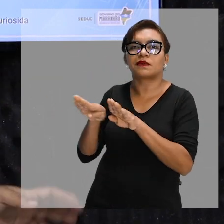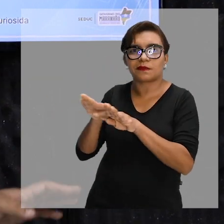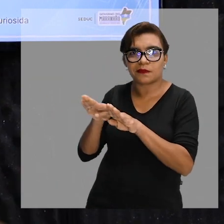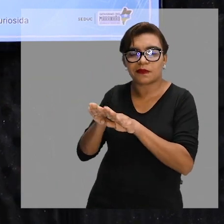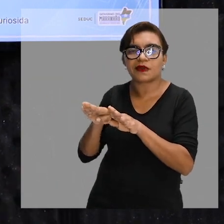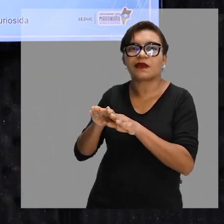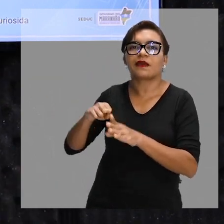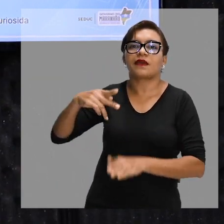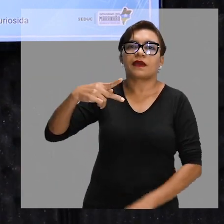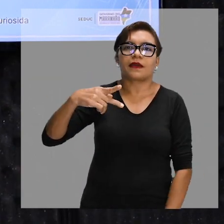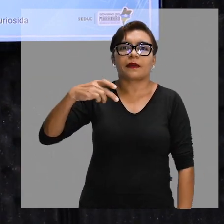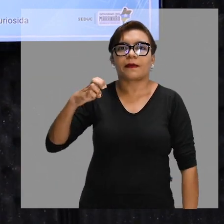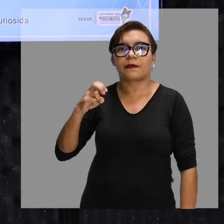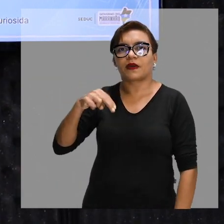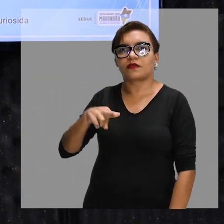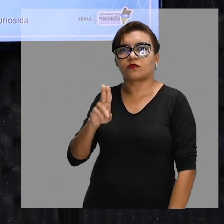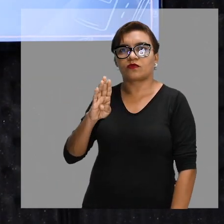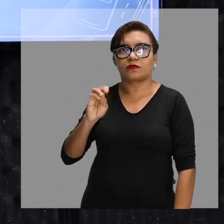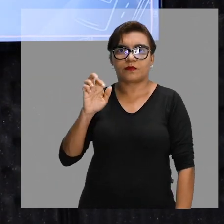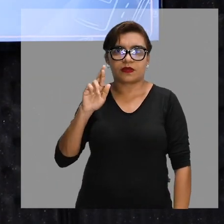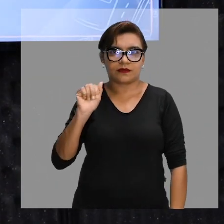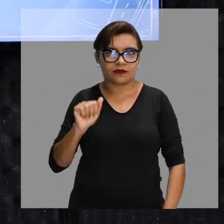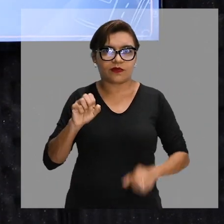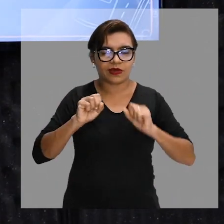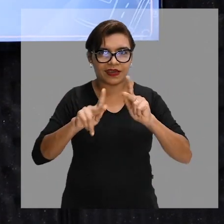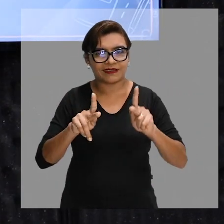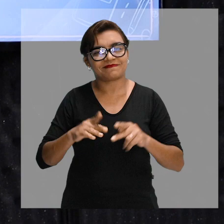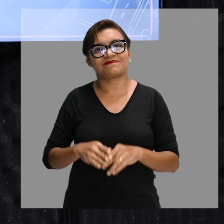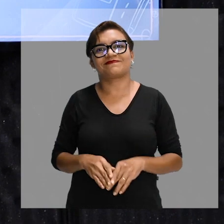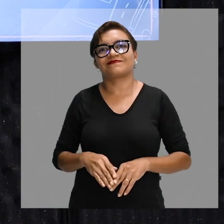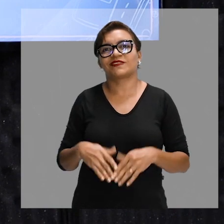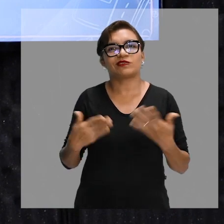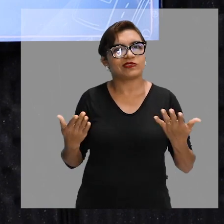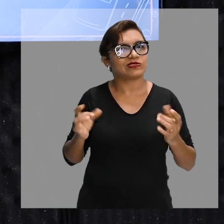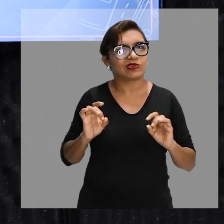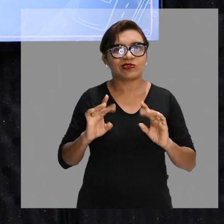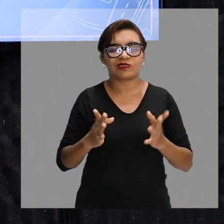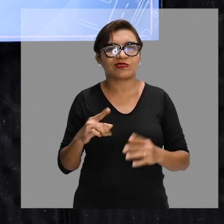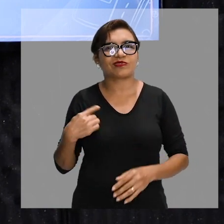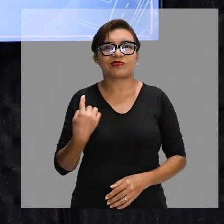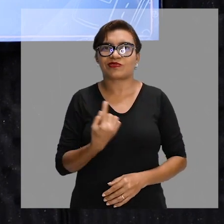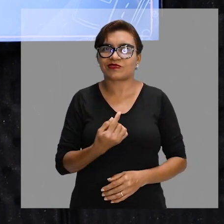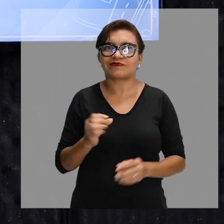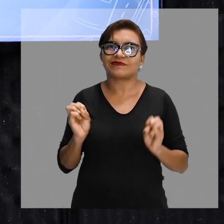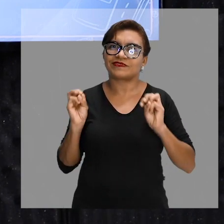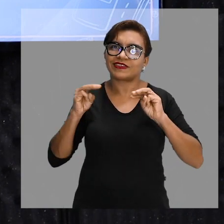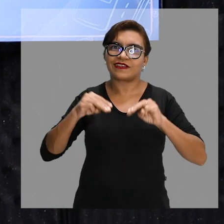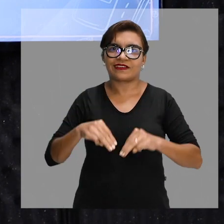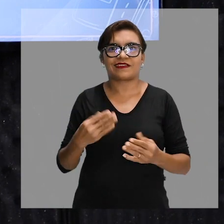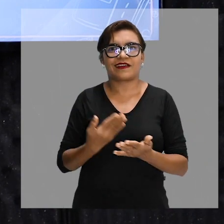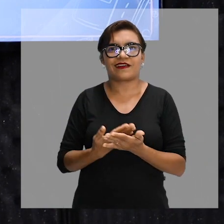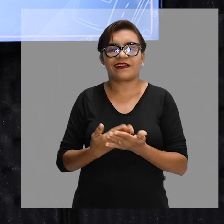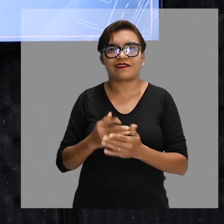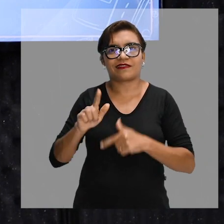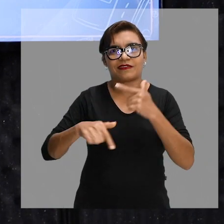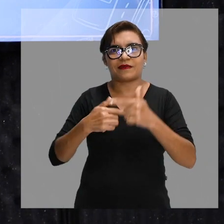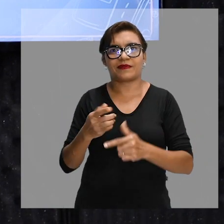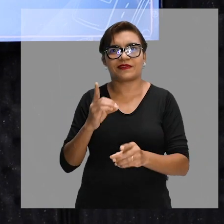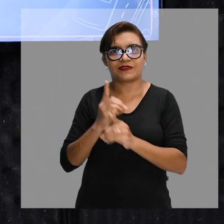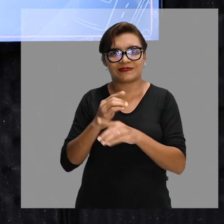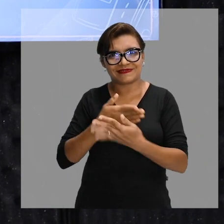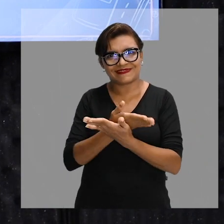penumbra. Ok? Então, com isso, nós finalizamos a nossa aula e até a próxima.